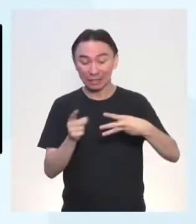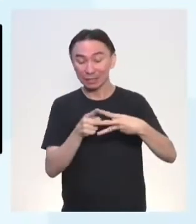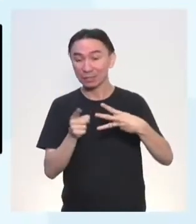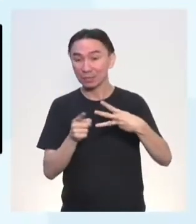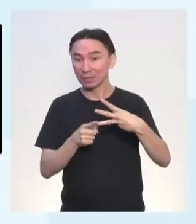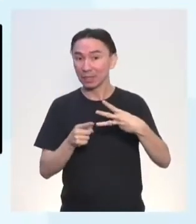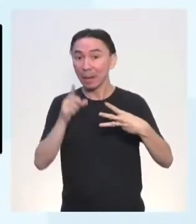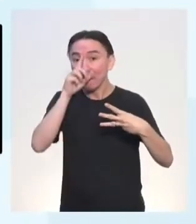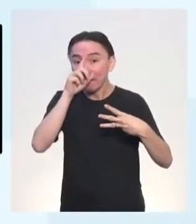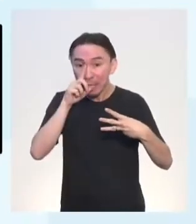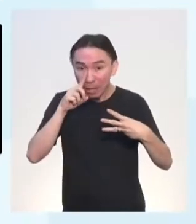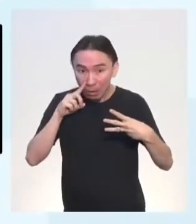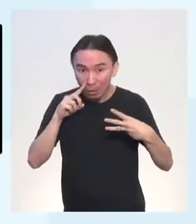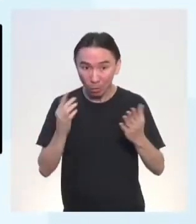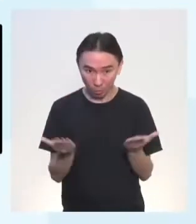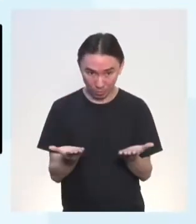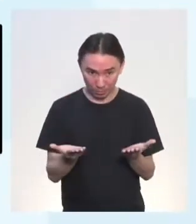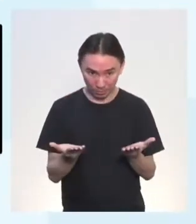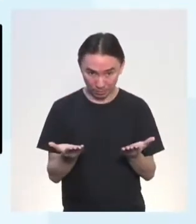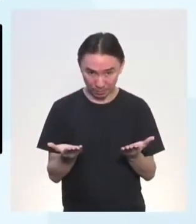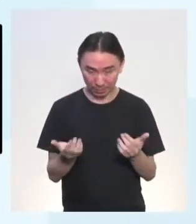estão grifados, ok?